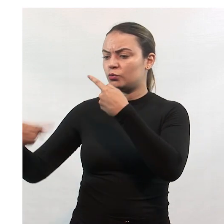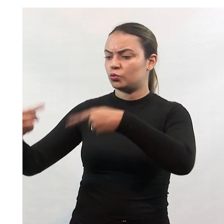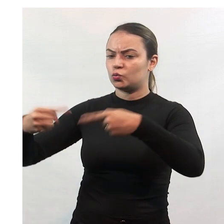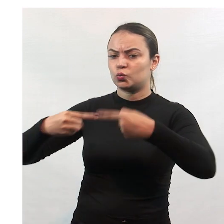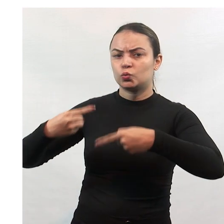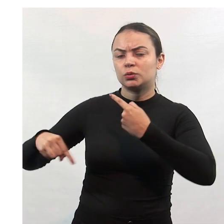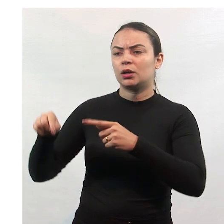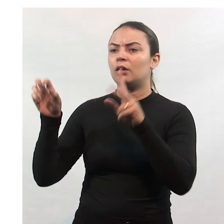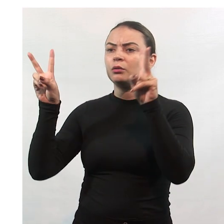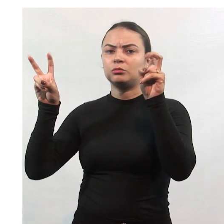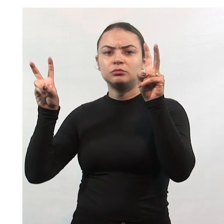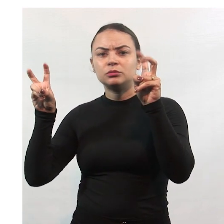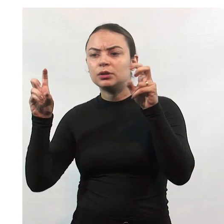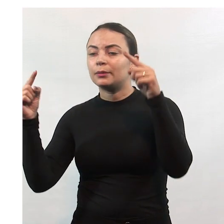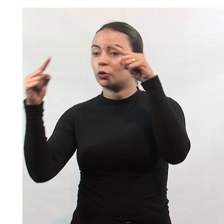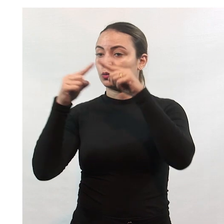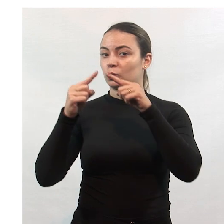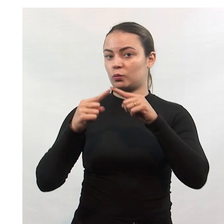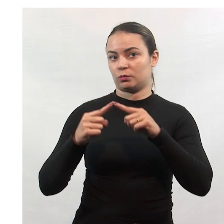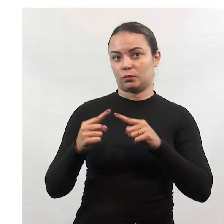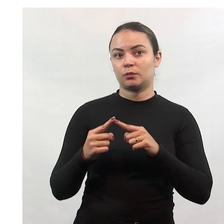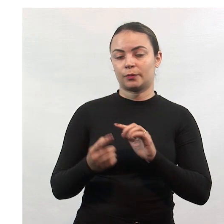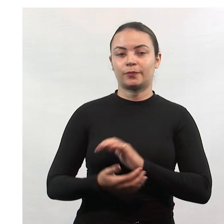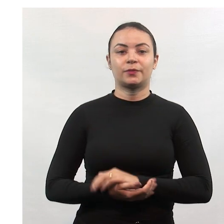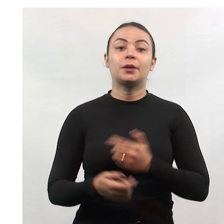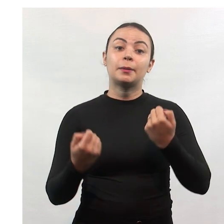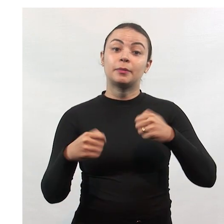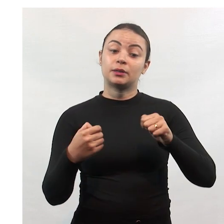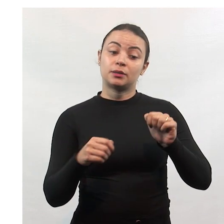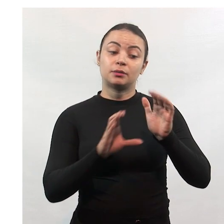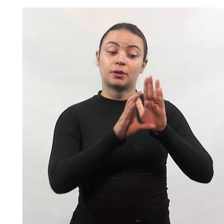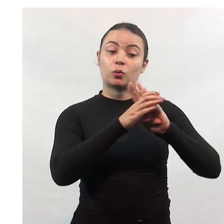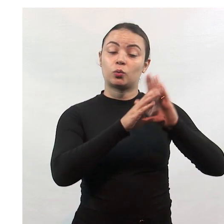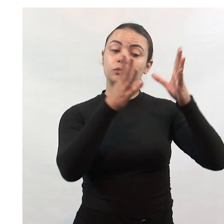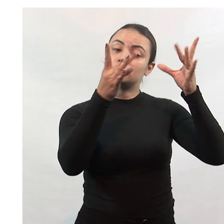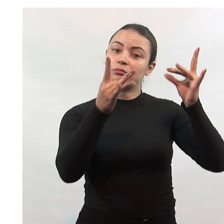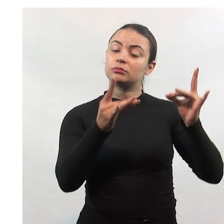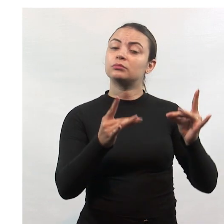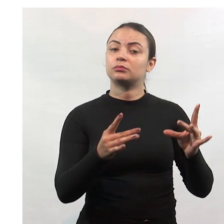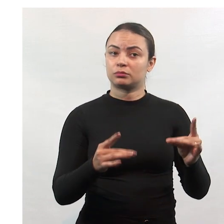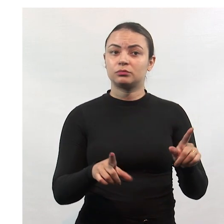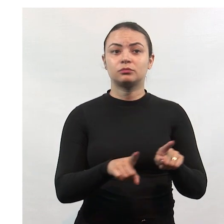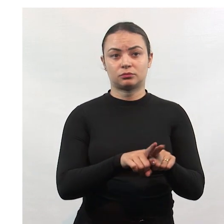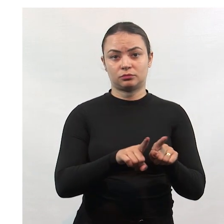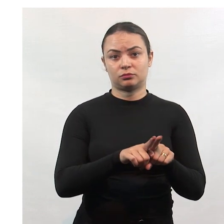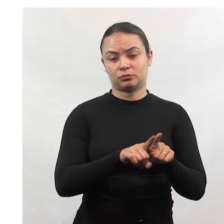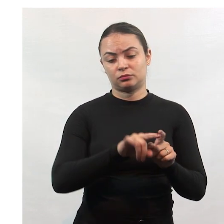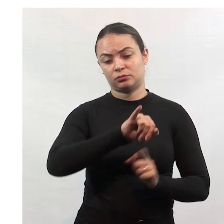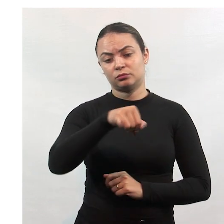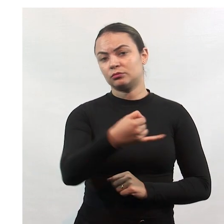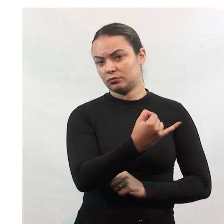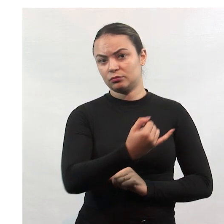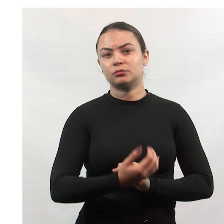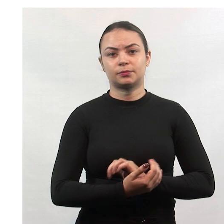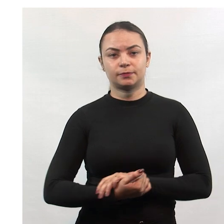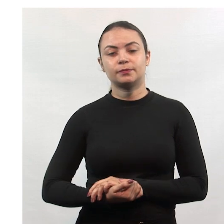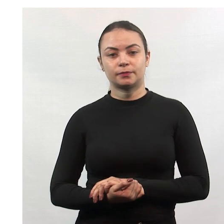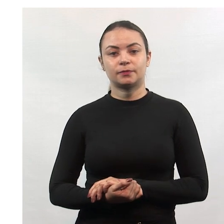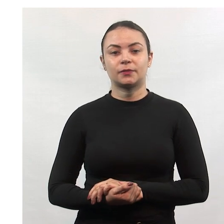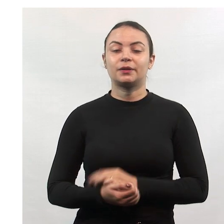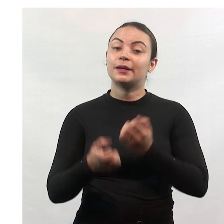discussão, né, em torno desse tema. Tá? É preciso trazer as definições conceituais, que serão úteis, né,